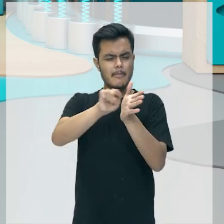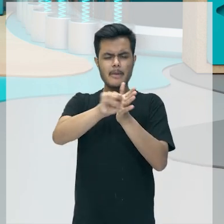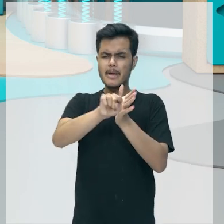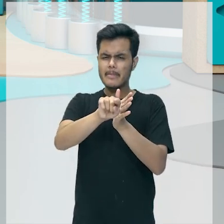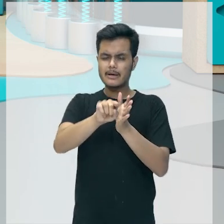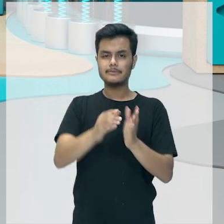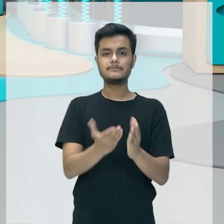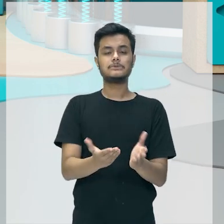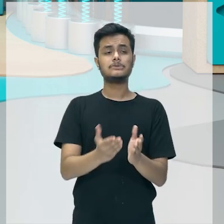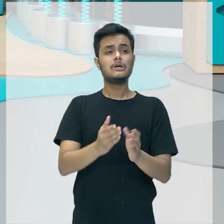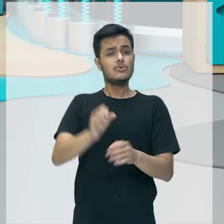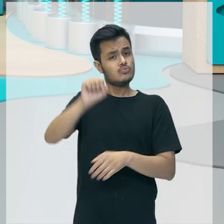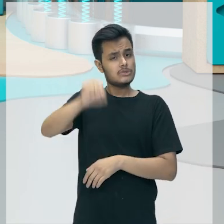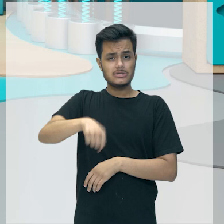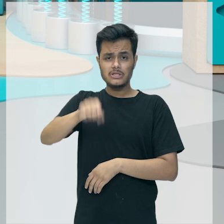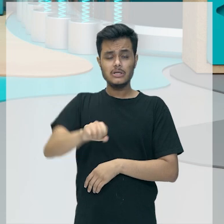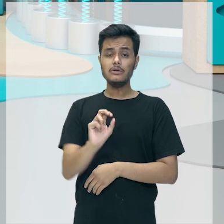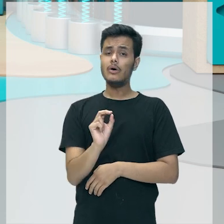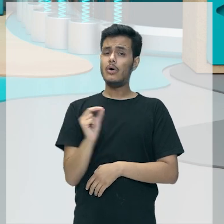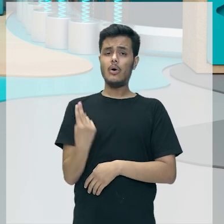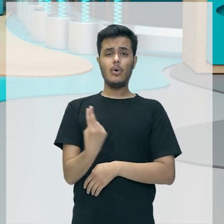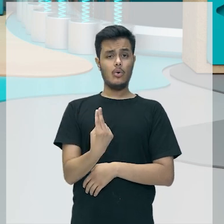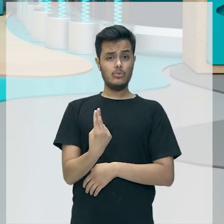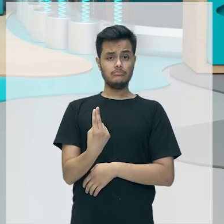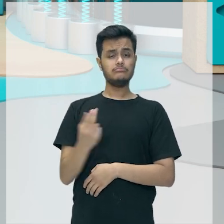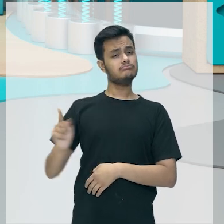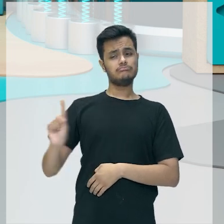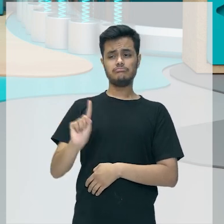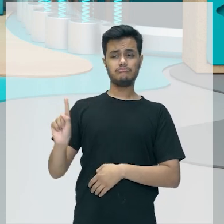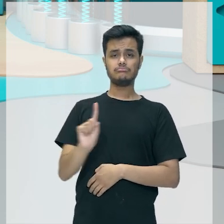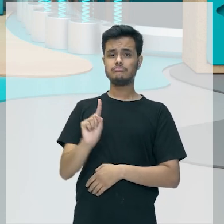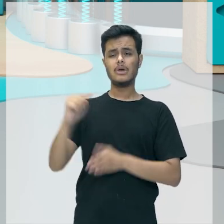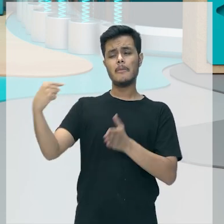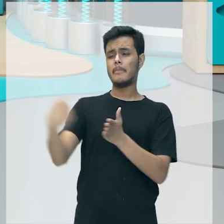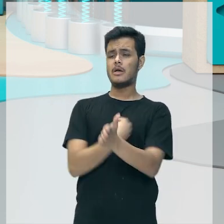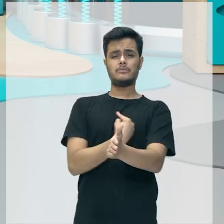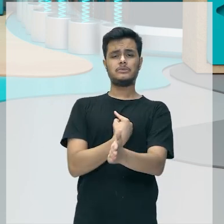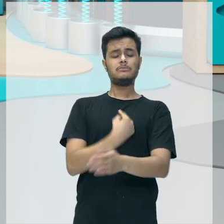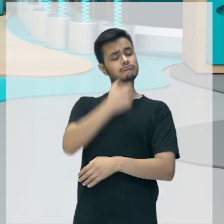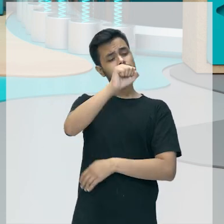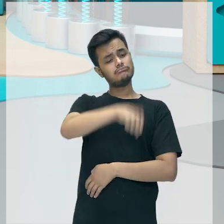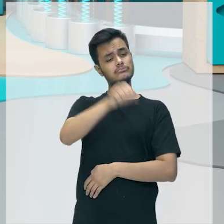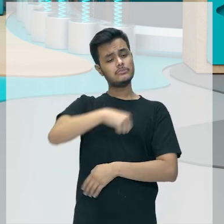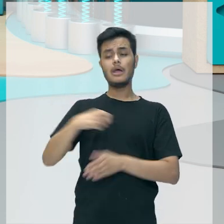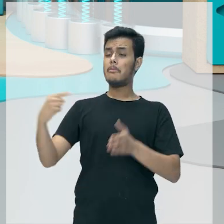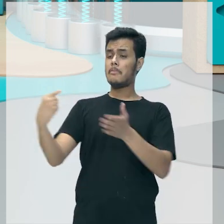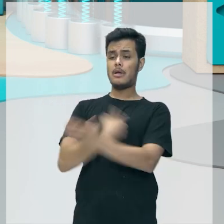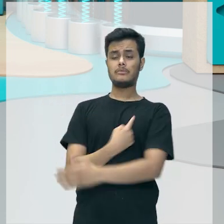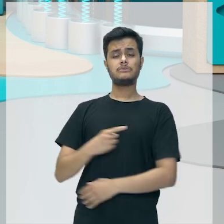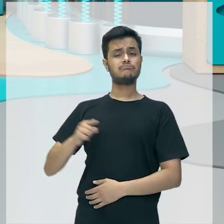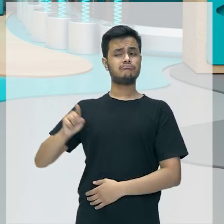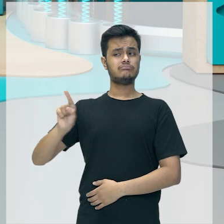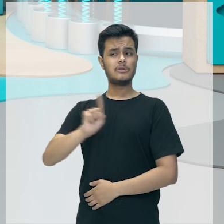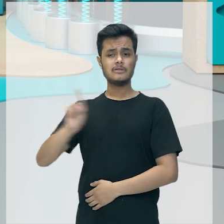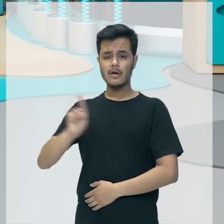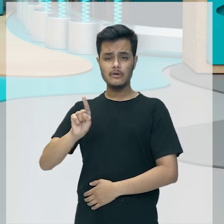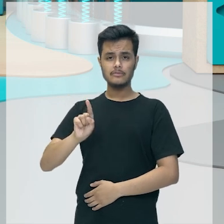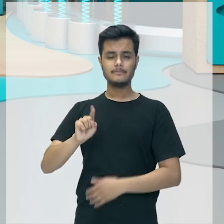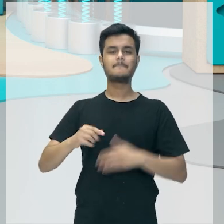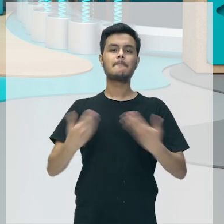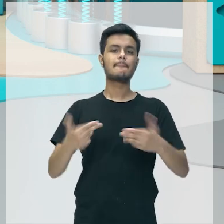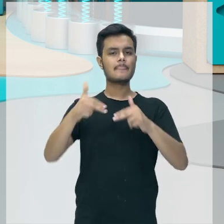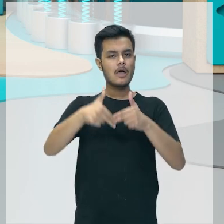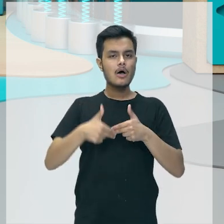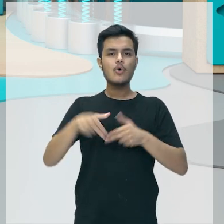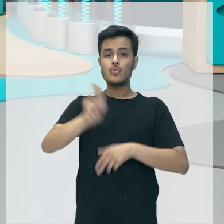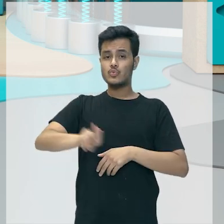eu vou responder com sim ou não, tá bom? Todas elas. Agora observem que did she to school today, eu